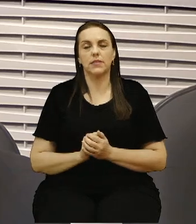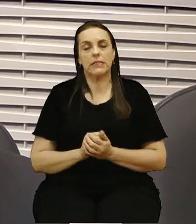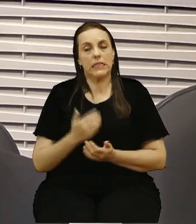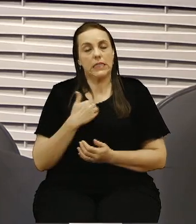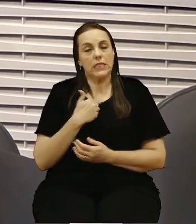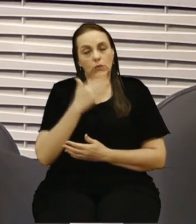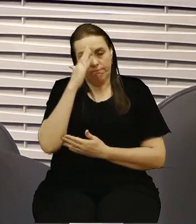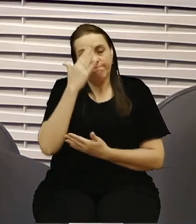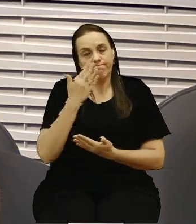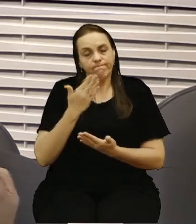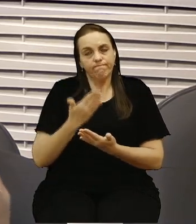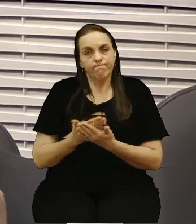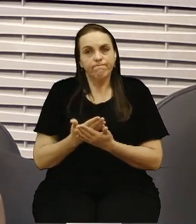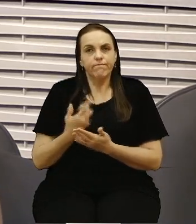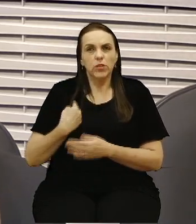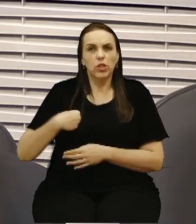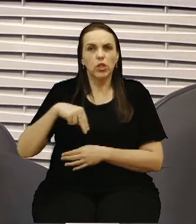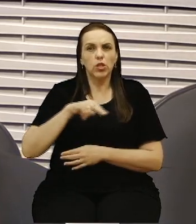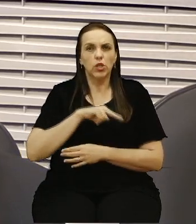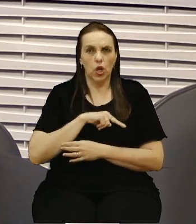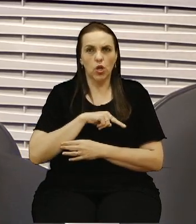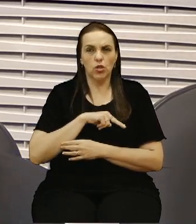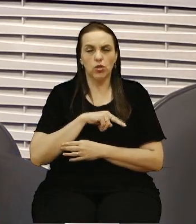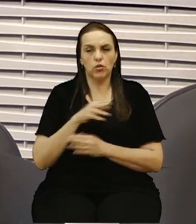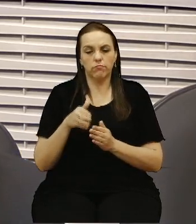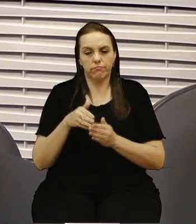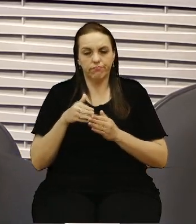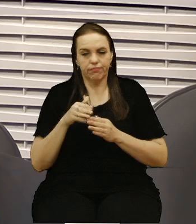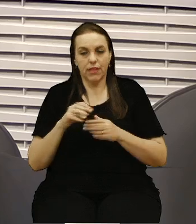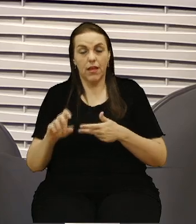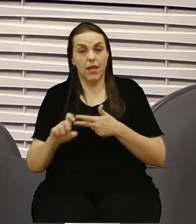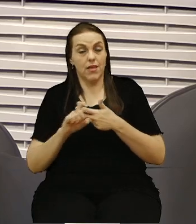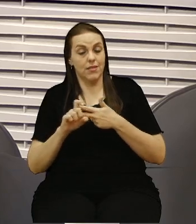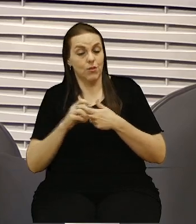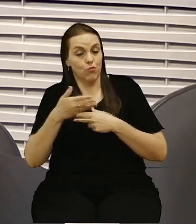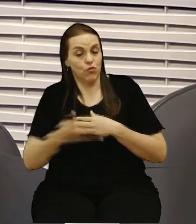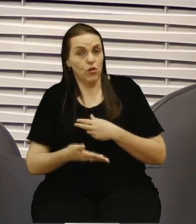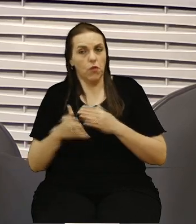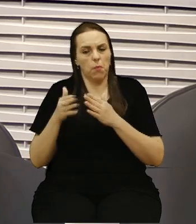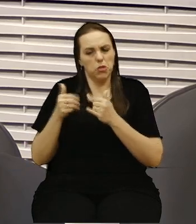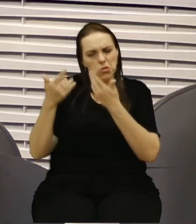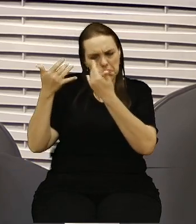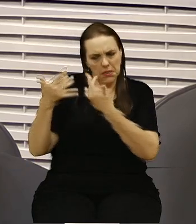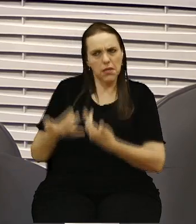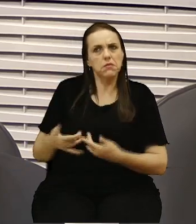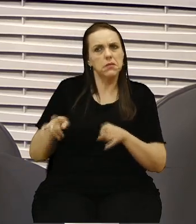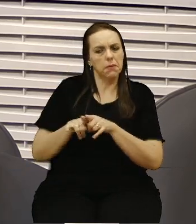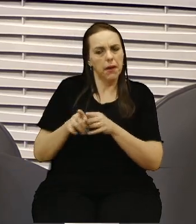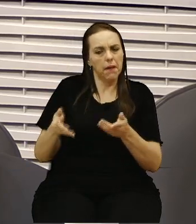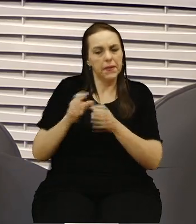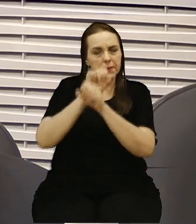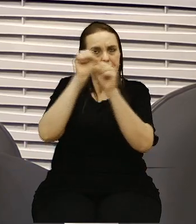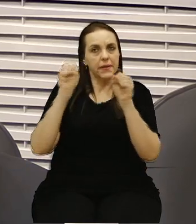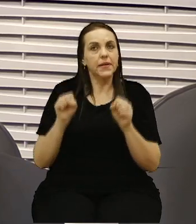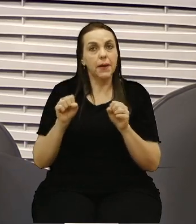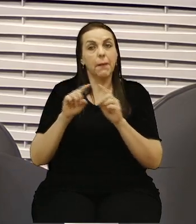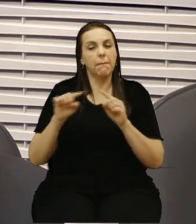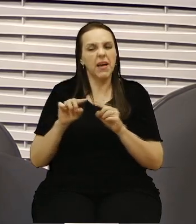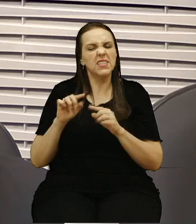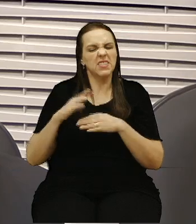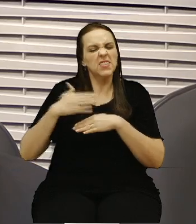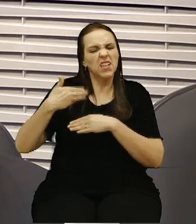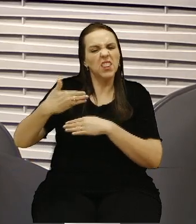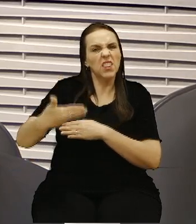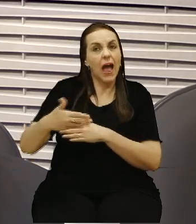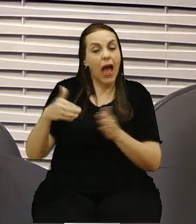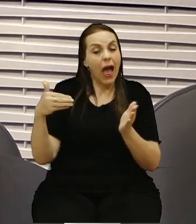que a parte do executivo, né, inclusive eu pedi explicações ainda agora pela manhã, mas acredito que o mais tardar até